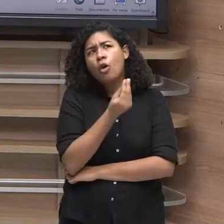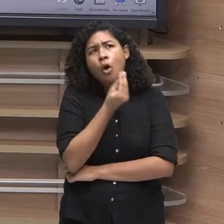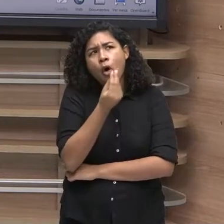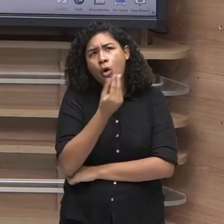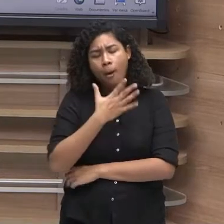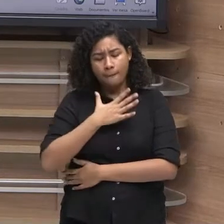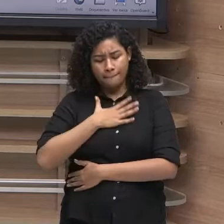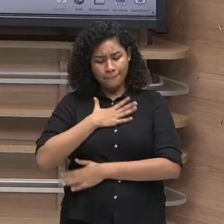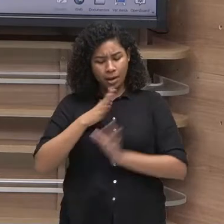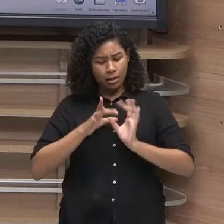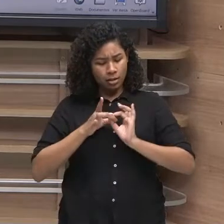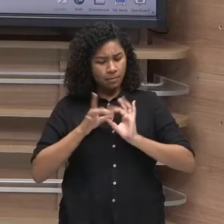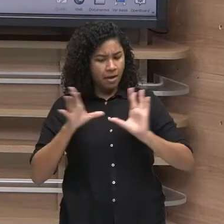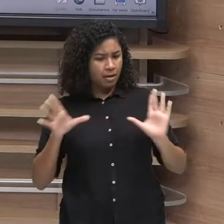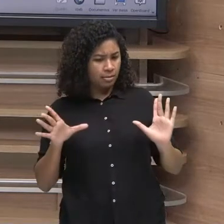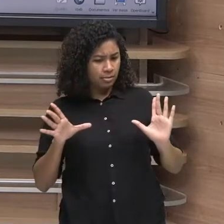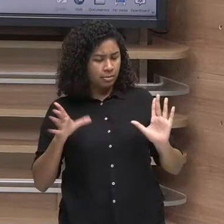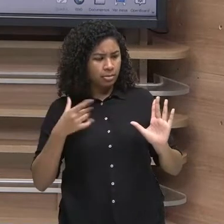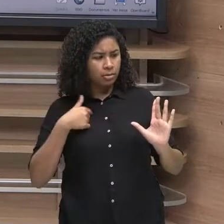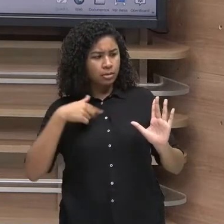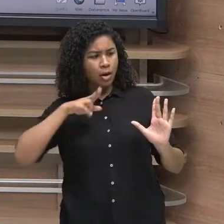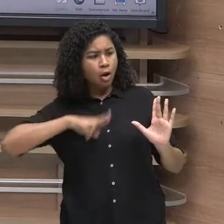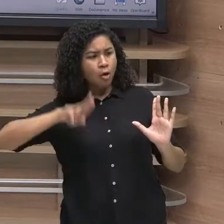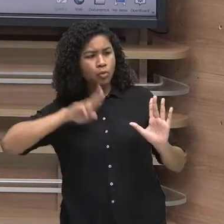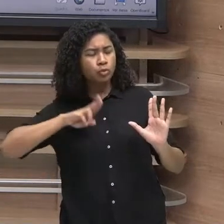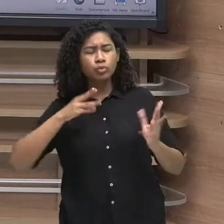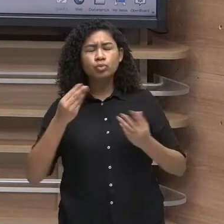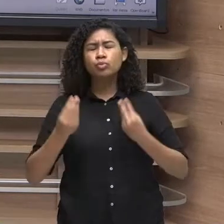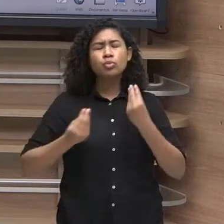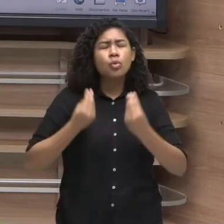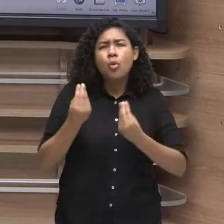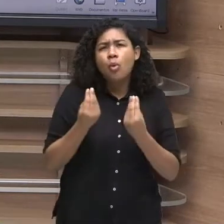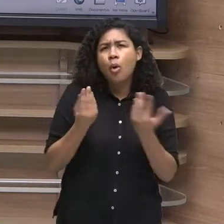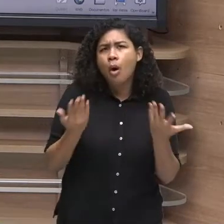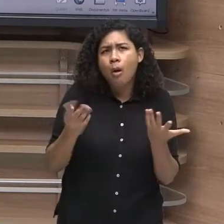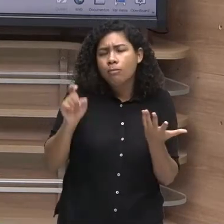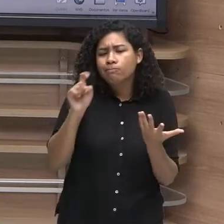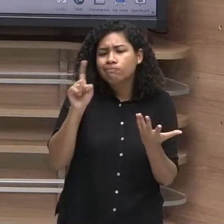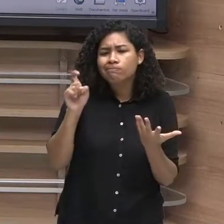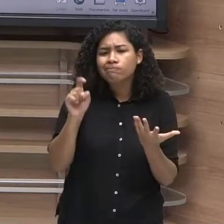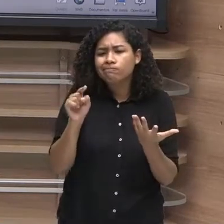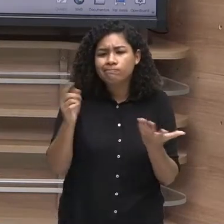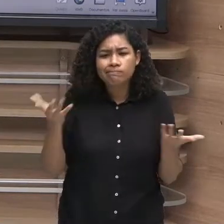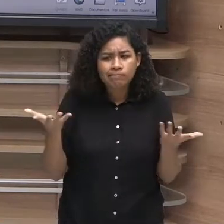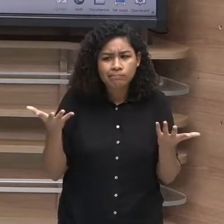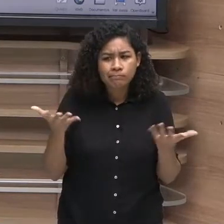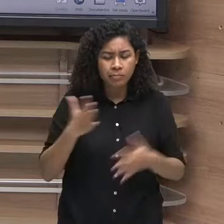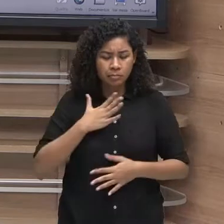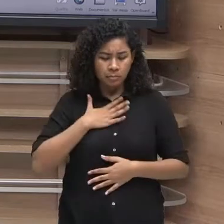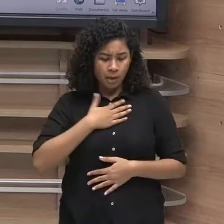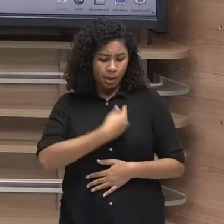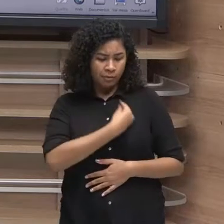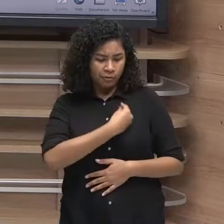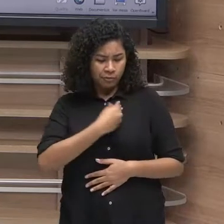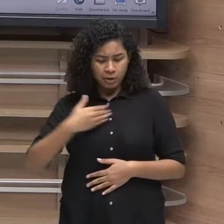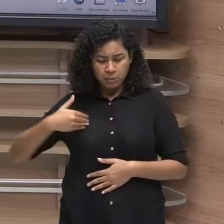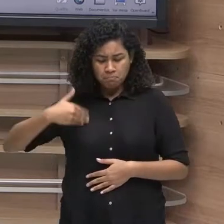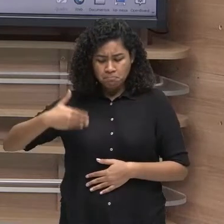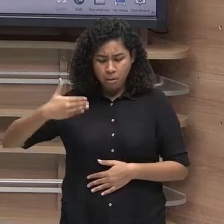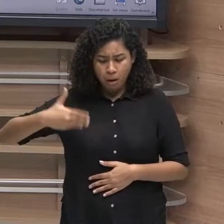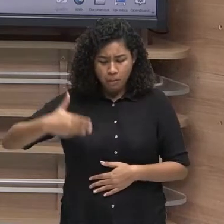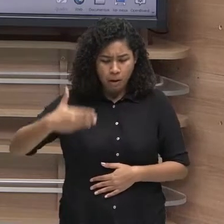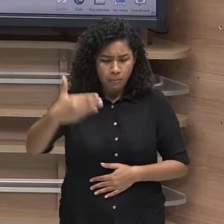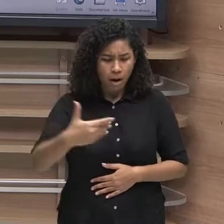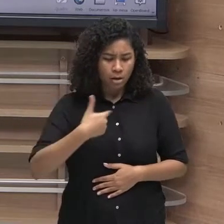liberdade. Quais são as escolhas que fazemos ao longo da vida e que devem, de